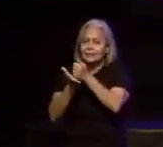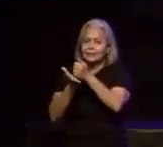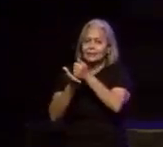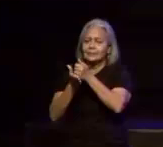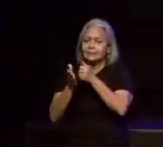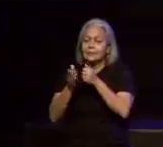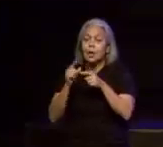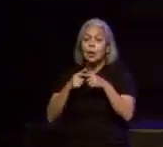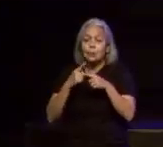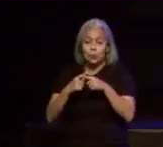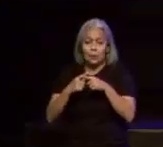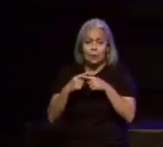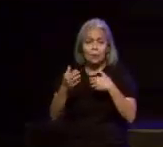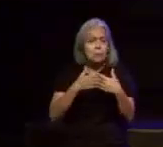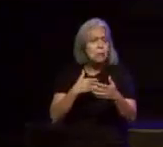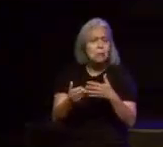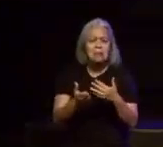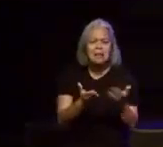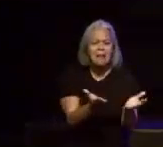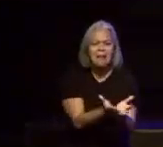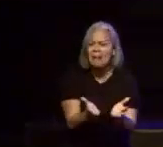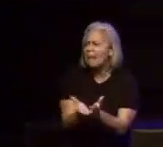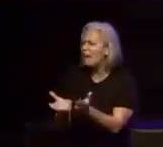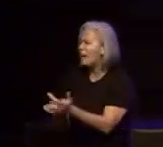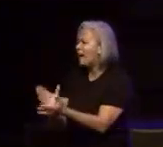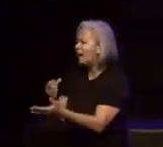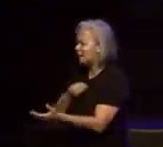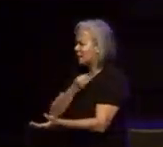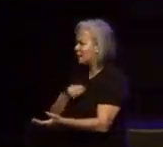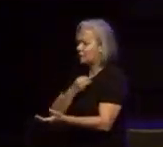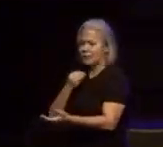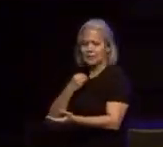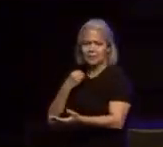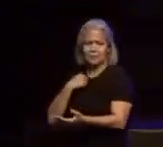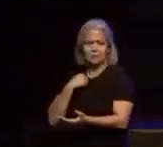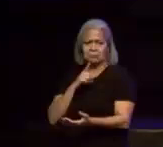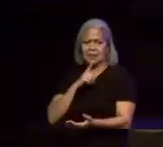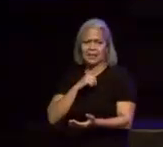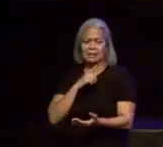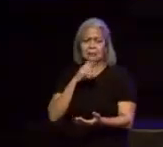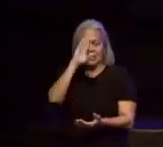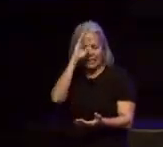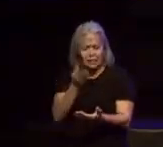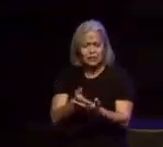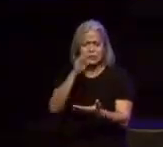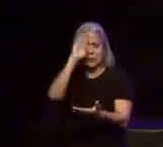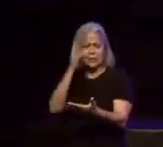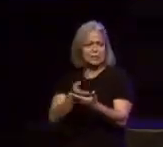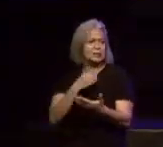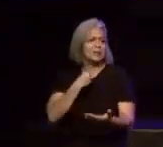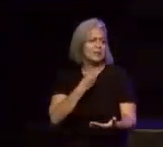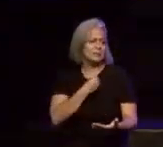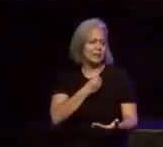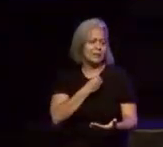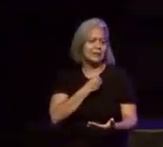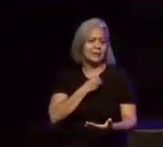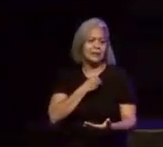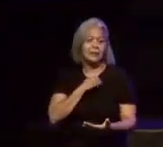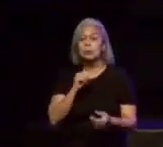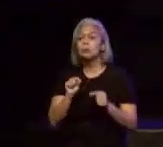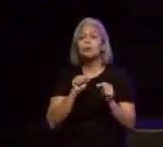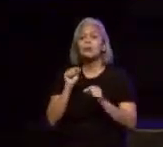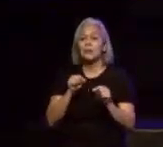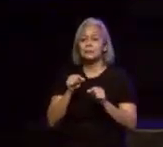nossa vida, ela funciona como um vácuo. Quando você tira, outra coisa ocupa aquele lugar. Quando você para de crer